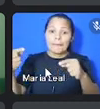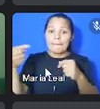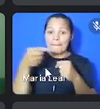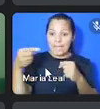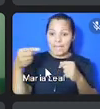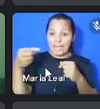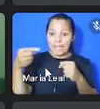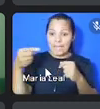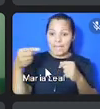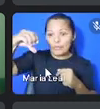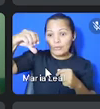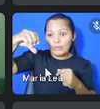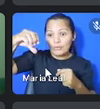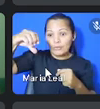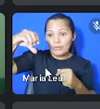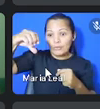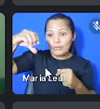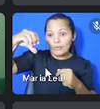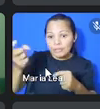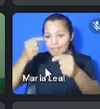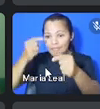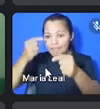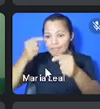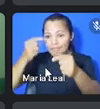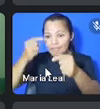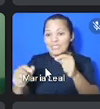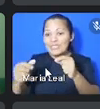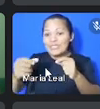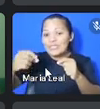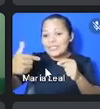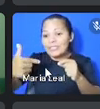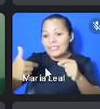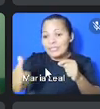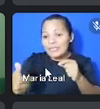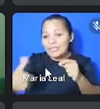95 sobre 100 vezes 200.